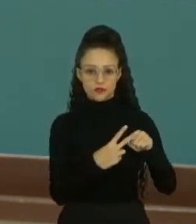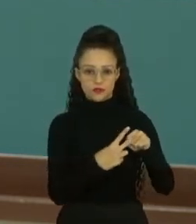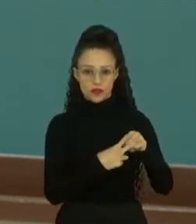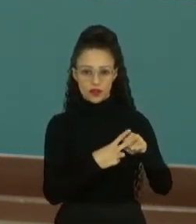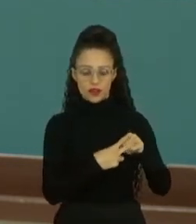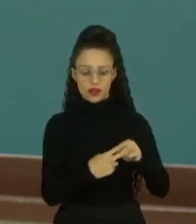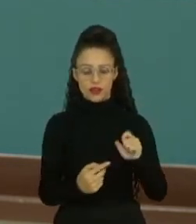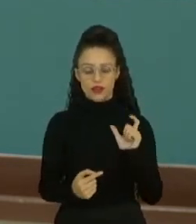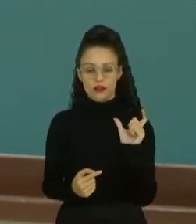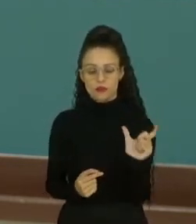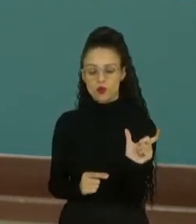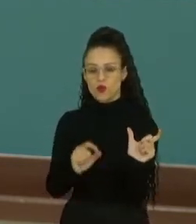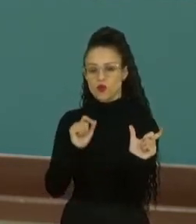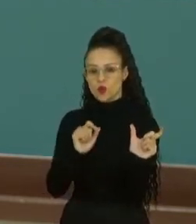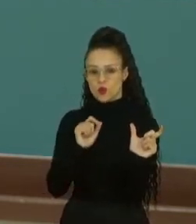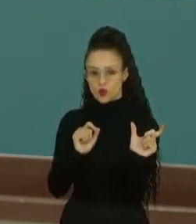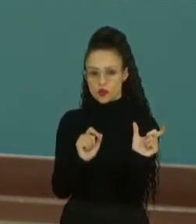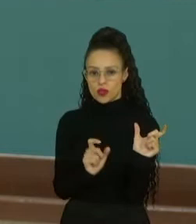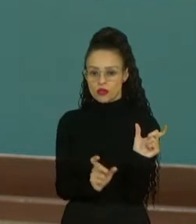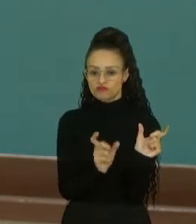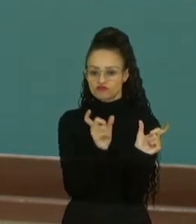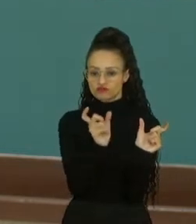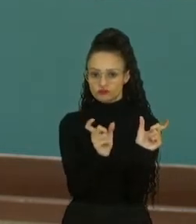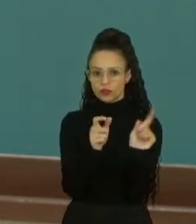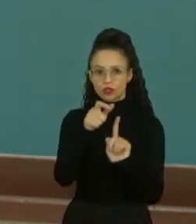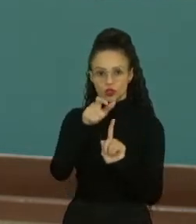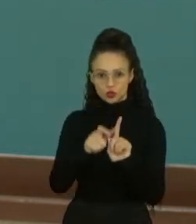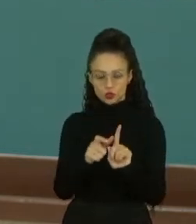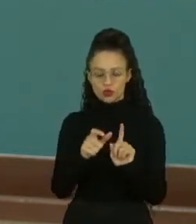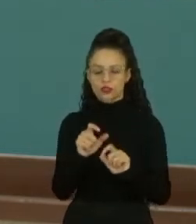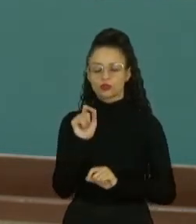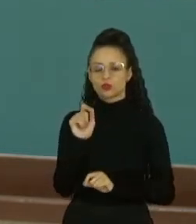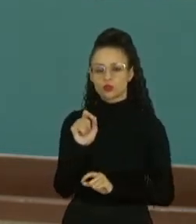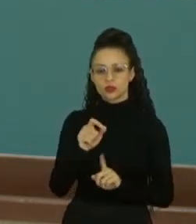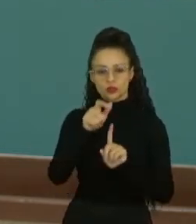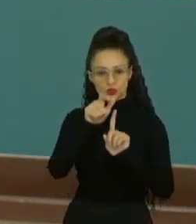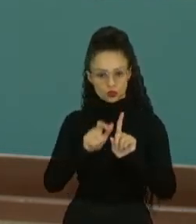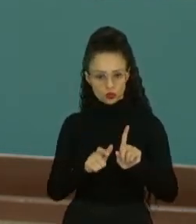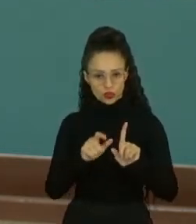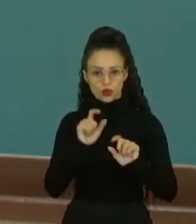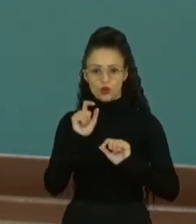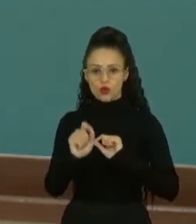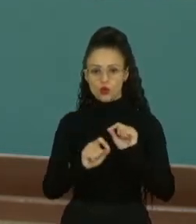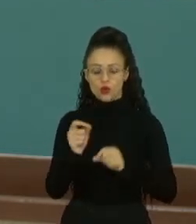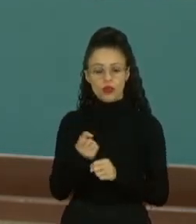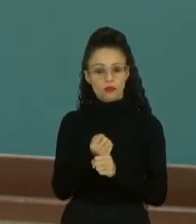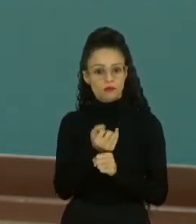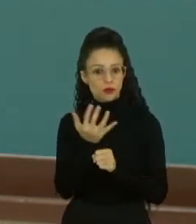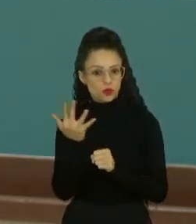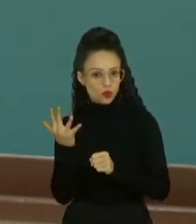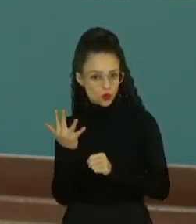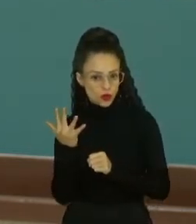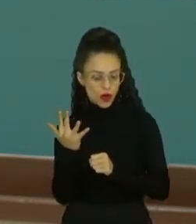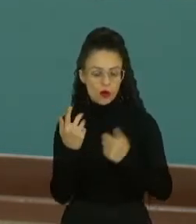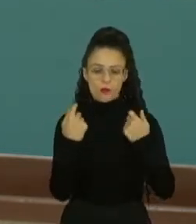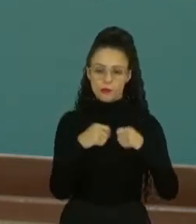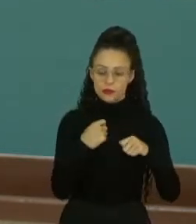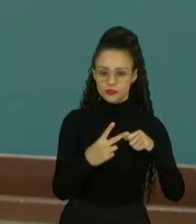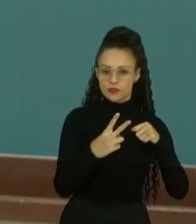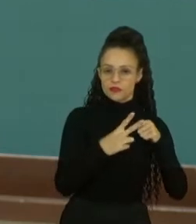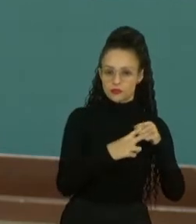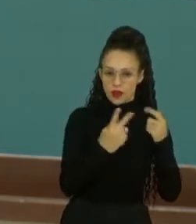né, ali ele vai acompanhar o sujeito, então, se o sujeito está no plural, ali a conjugação ela